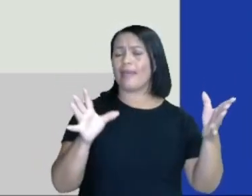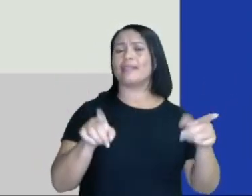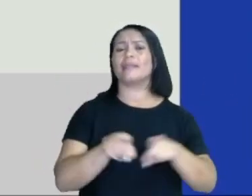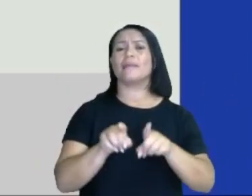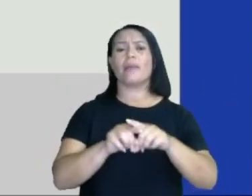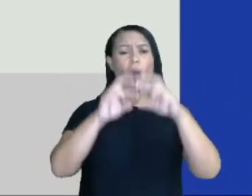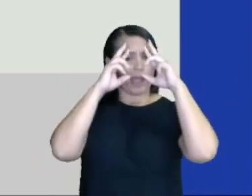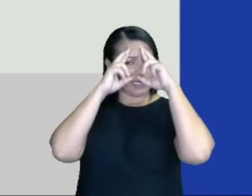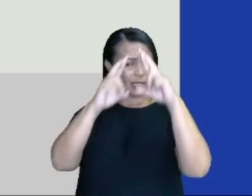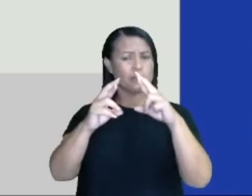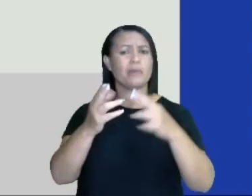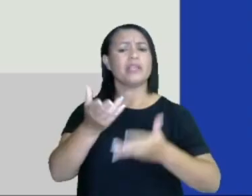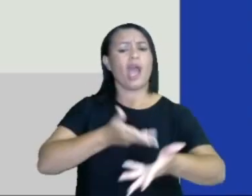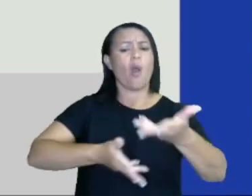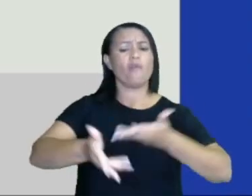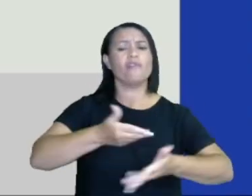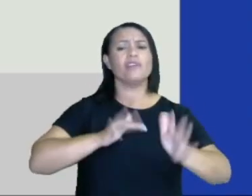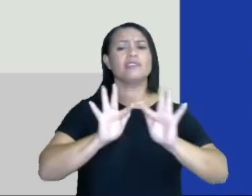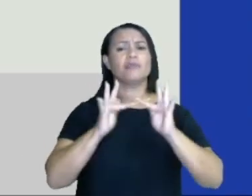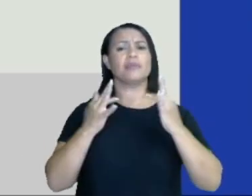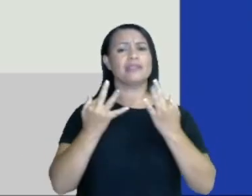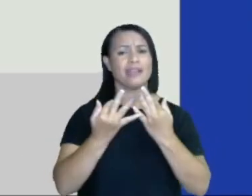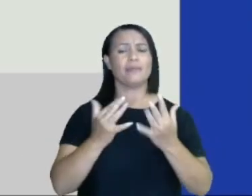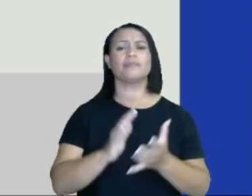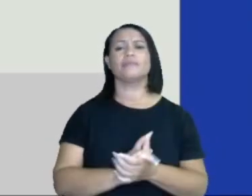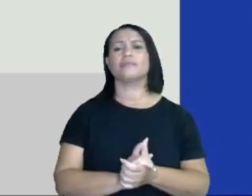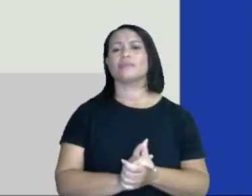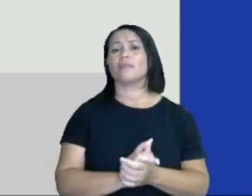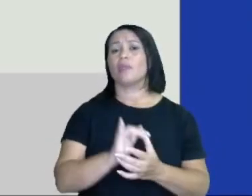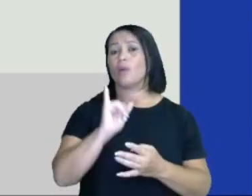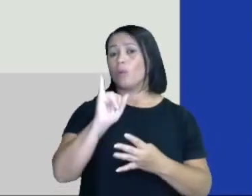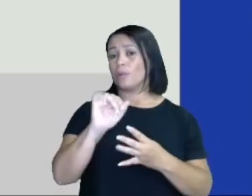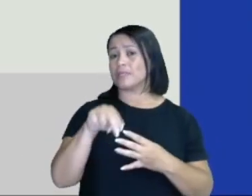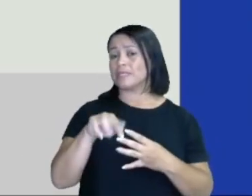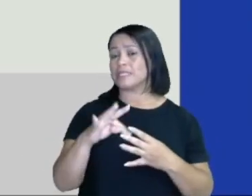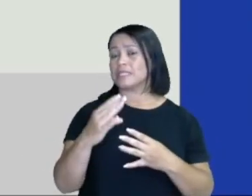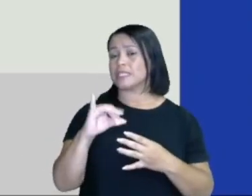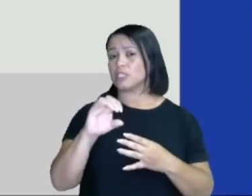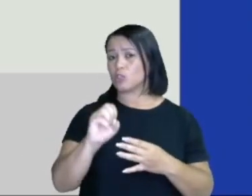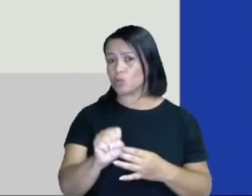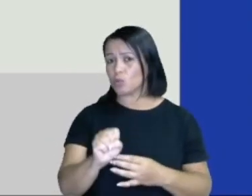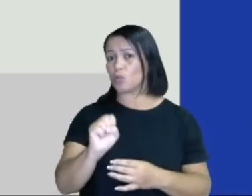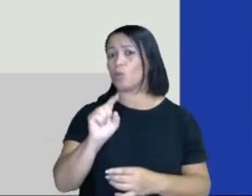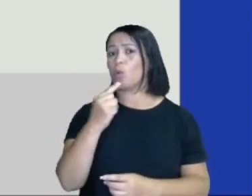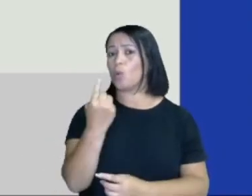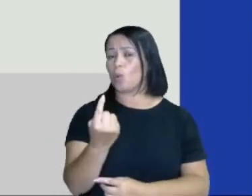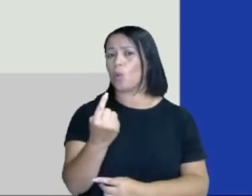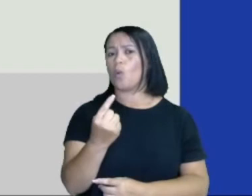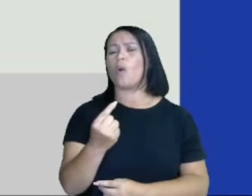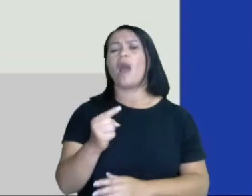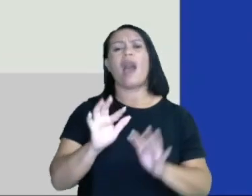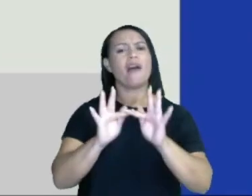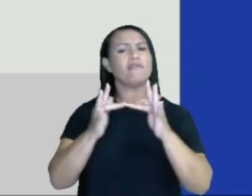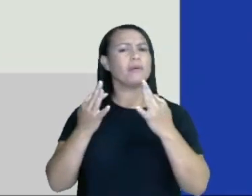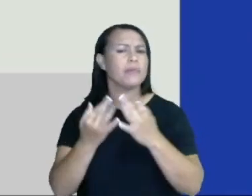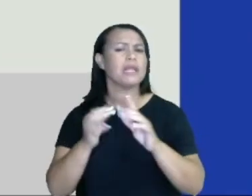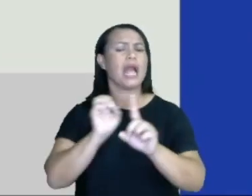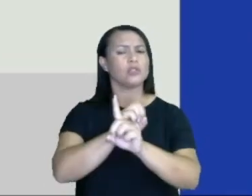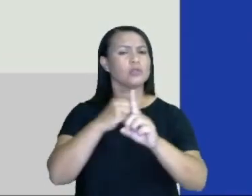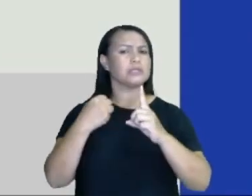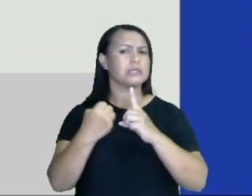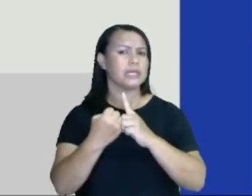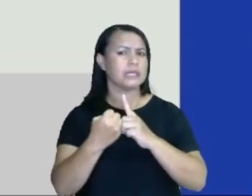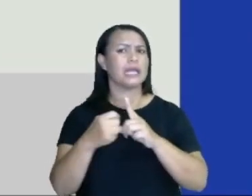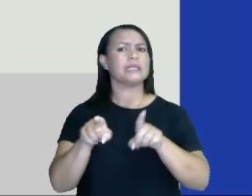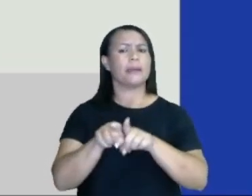ao respeito e à convivência familiar. Inciso 1. Cabe à família, à sociedade, ao poder público